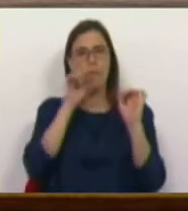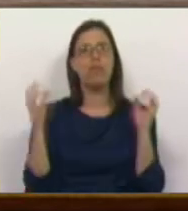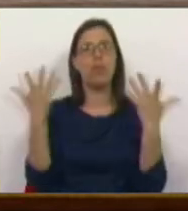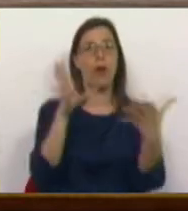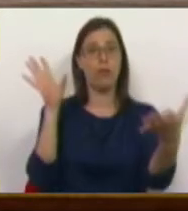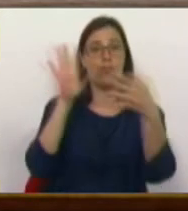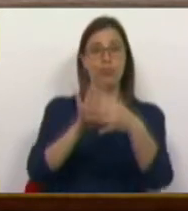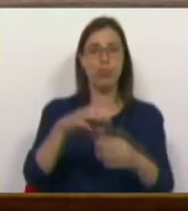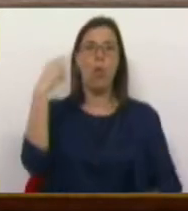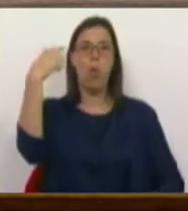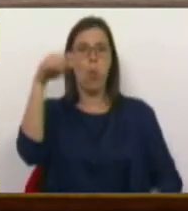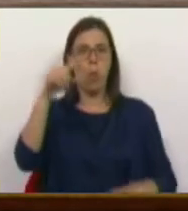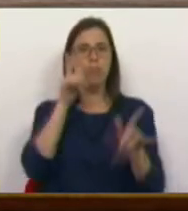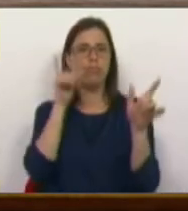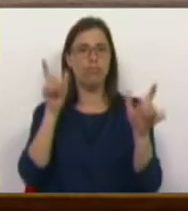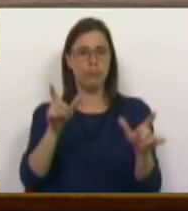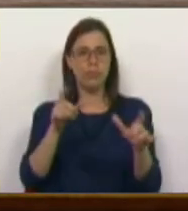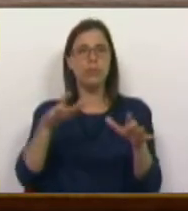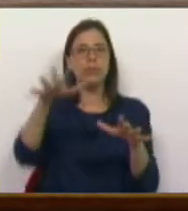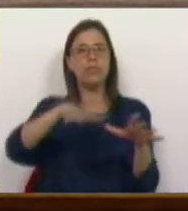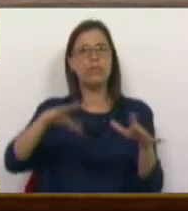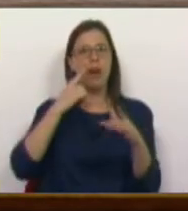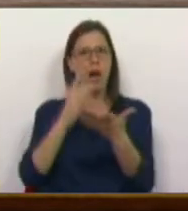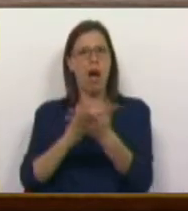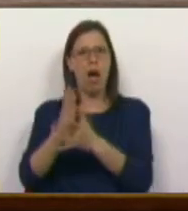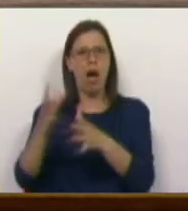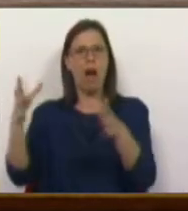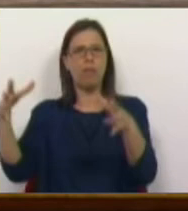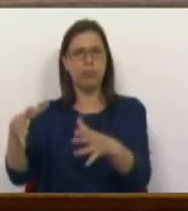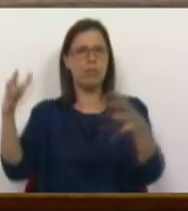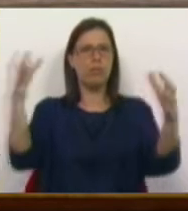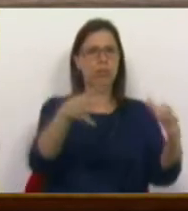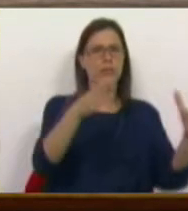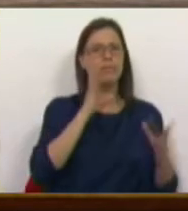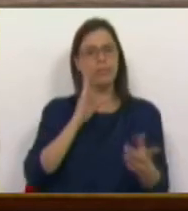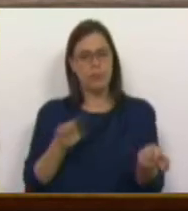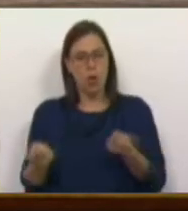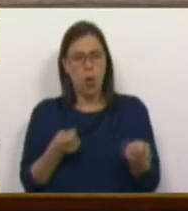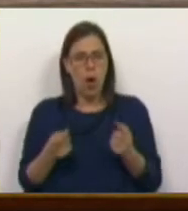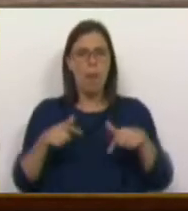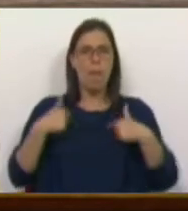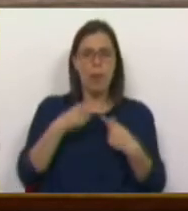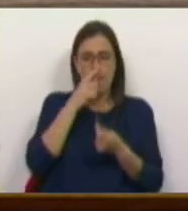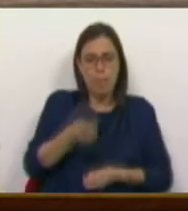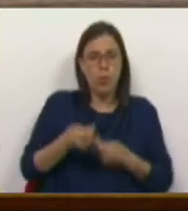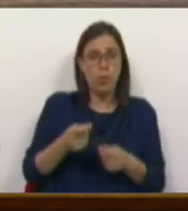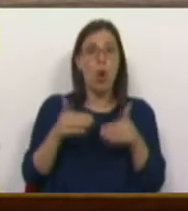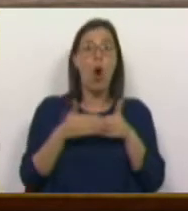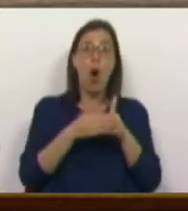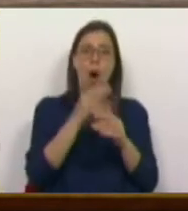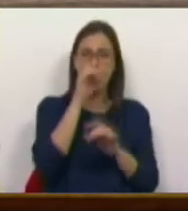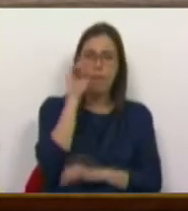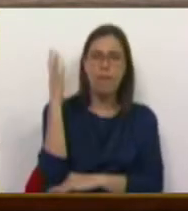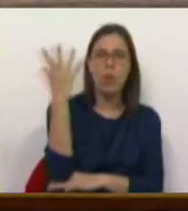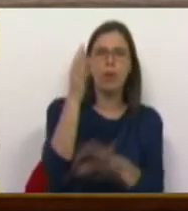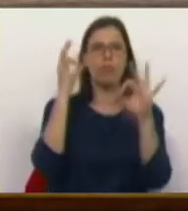floresta, o único que controla as manchas florestais contínuas, que se propõe a organizar os produtores para que o ordenamento florestal